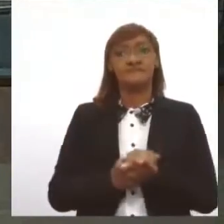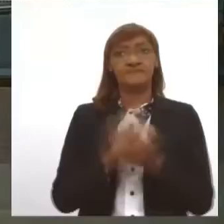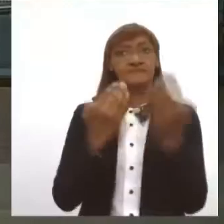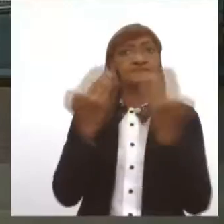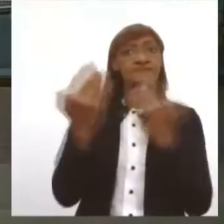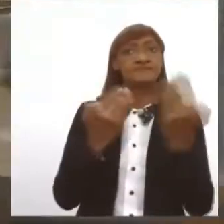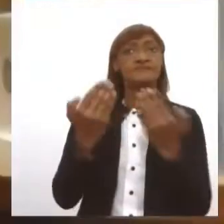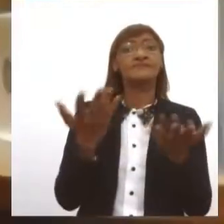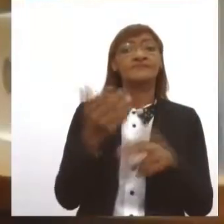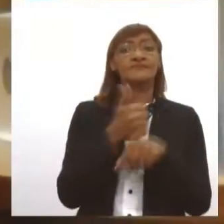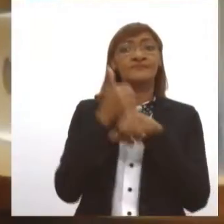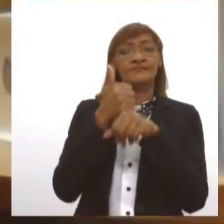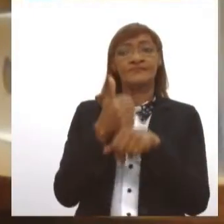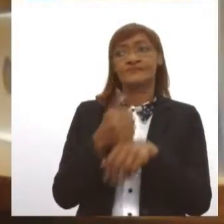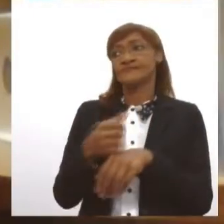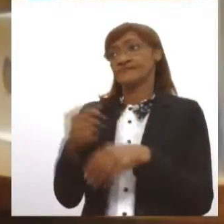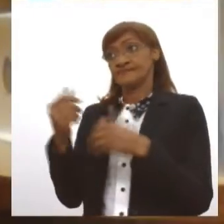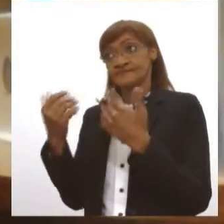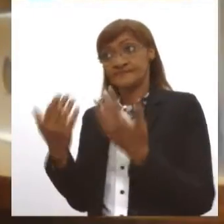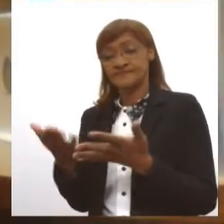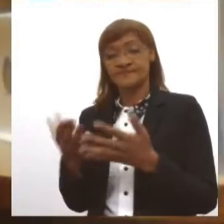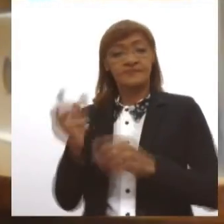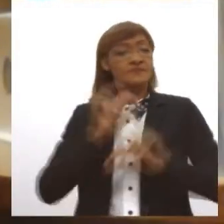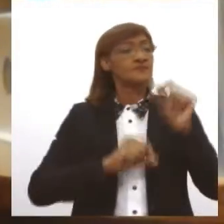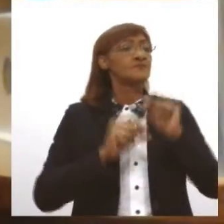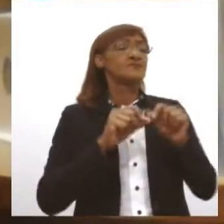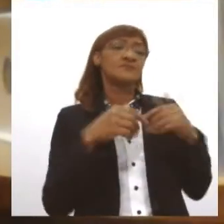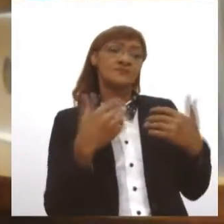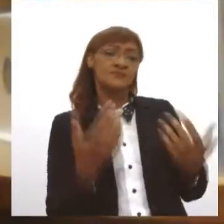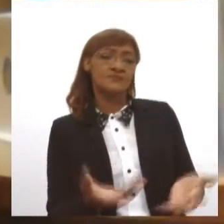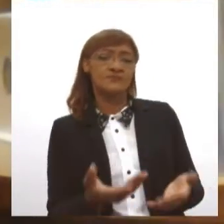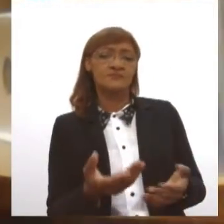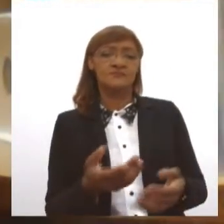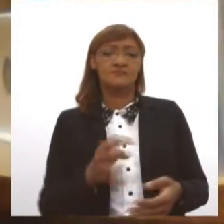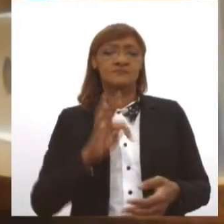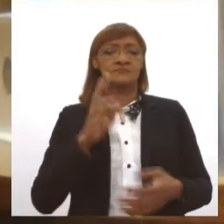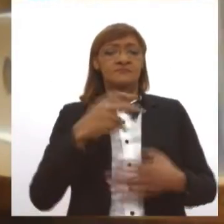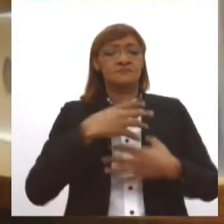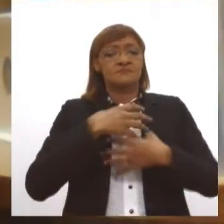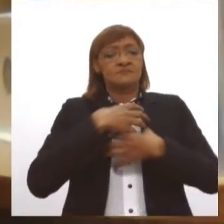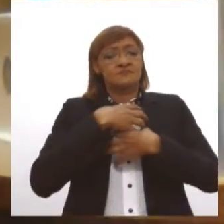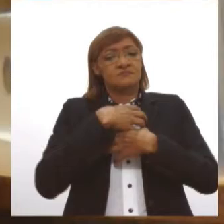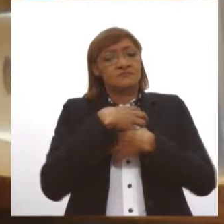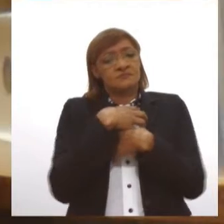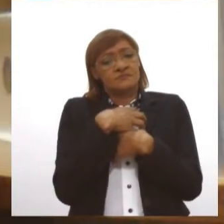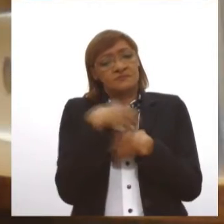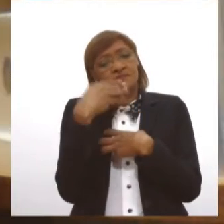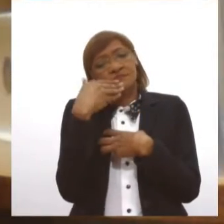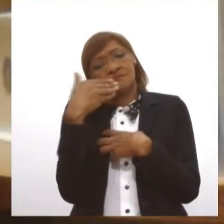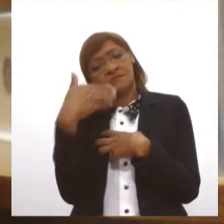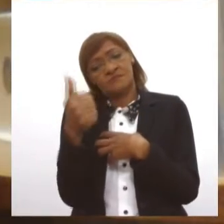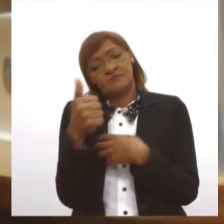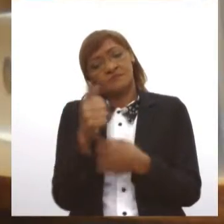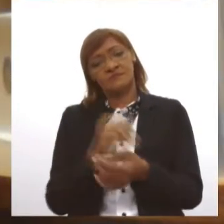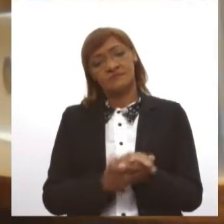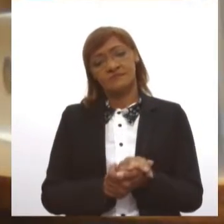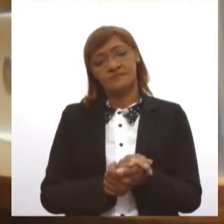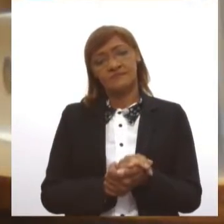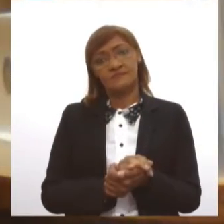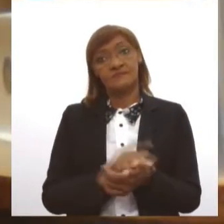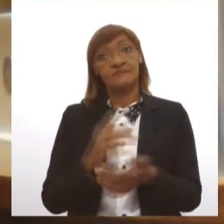Veja, pessoas se comportam melhor quando se sentem melhor. Nesse caso, a gente,